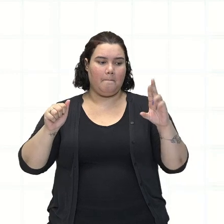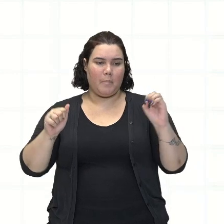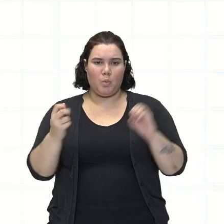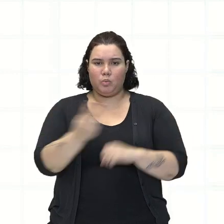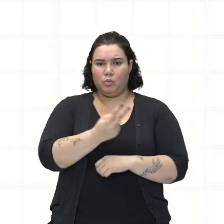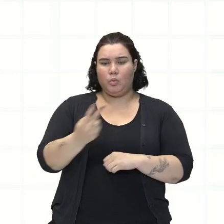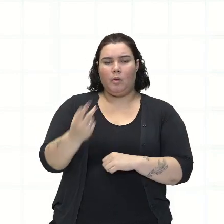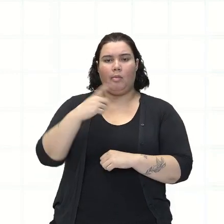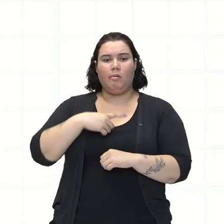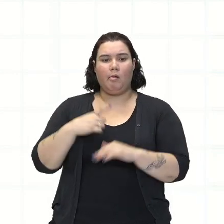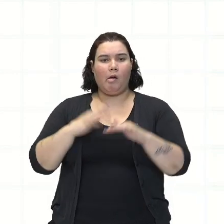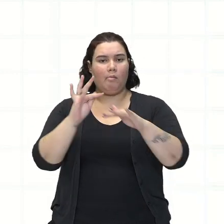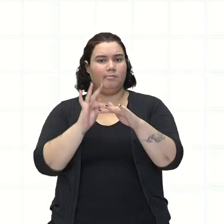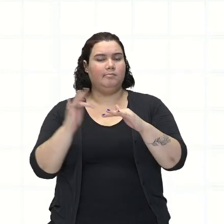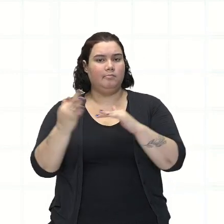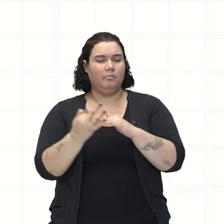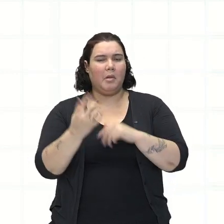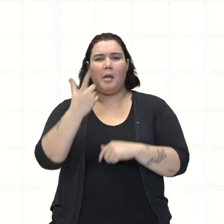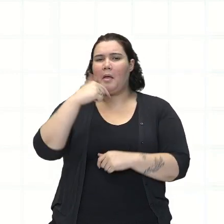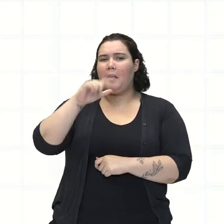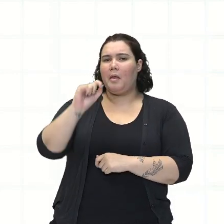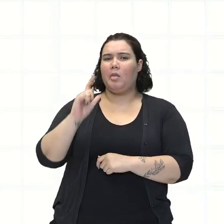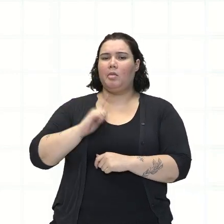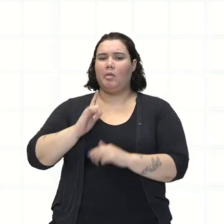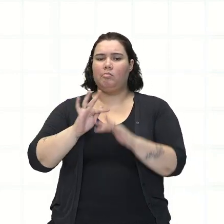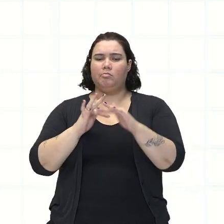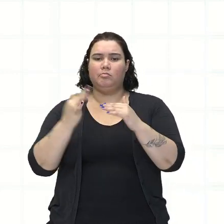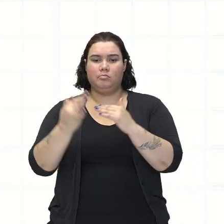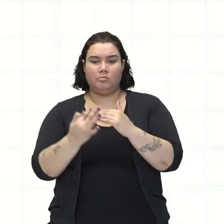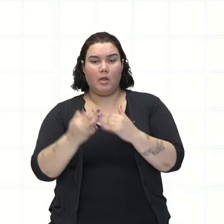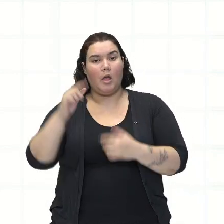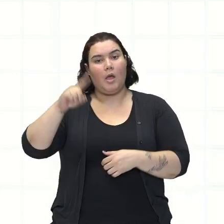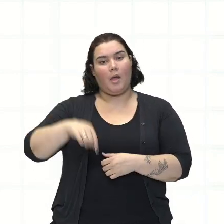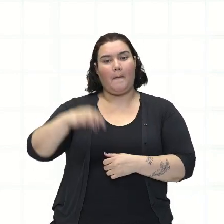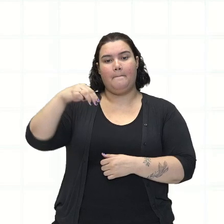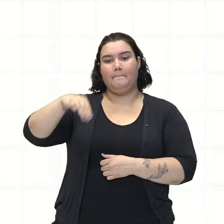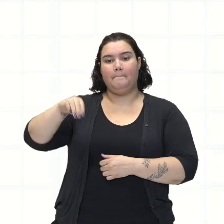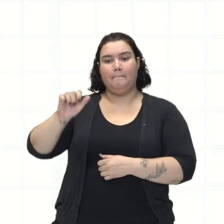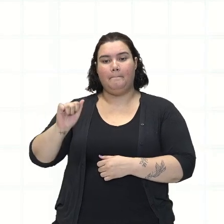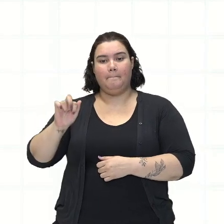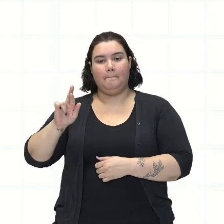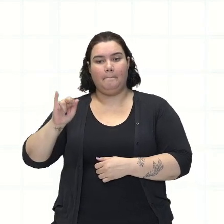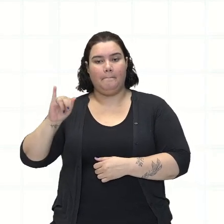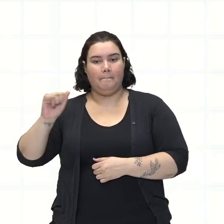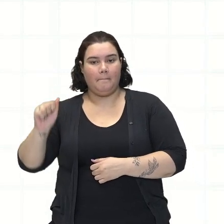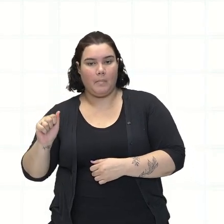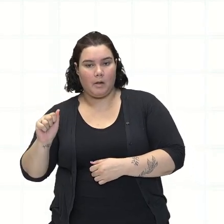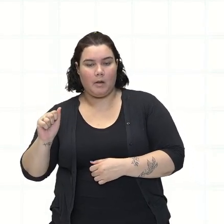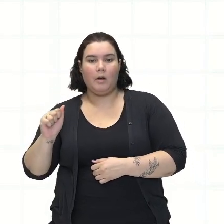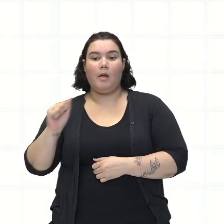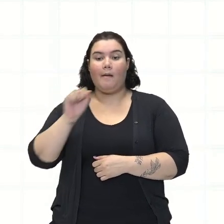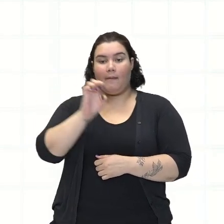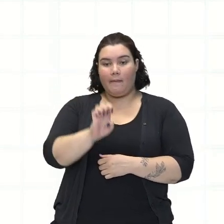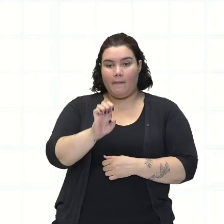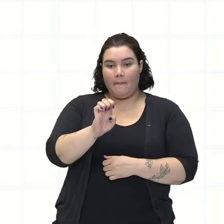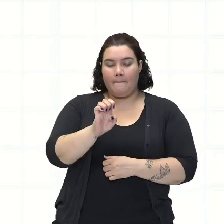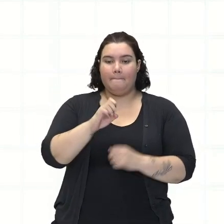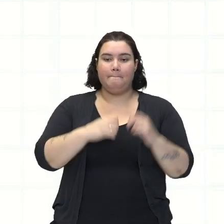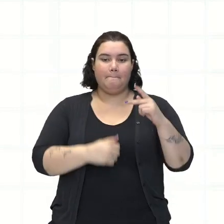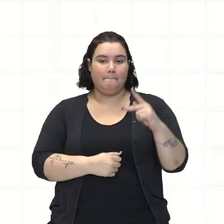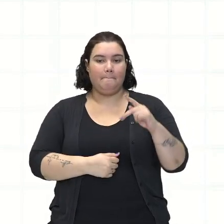Maria e Pedro. Quantas palavras vão compor aqui o nosso sujeito? 3 palavras.